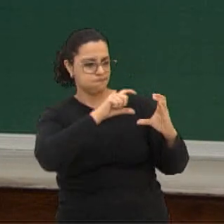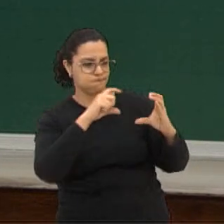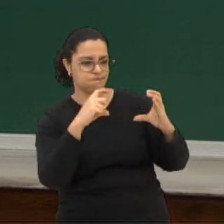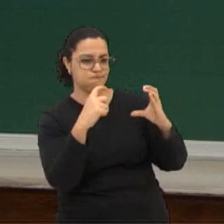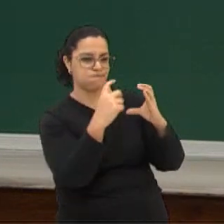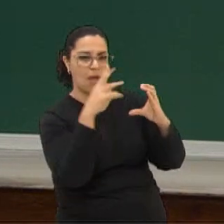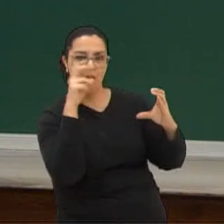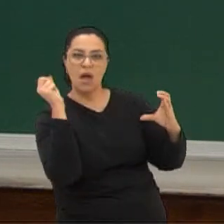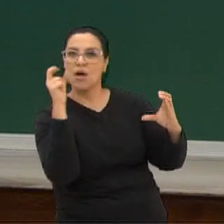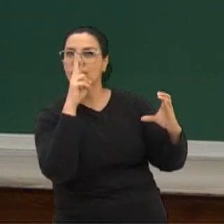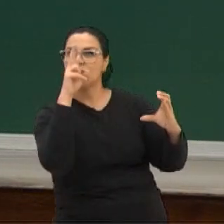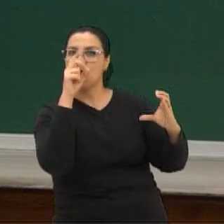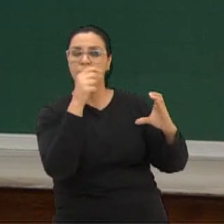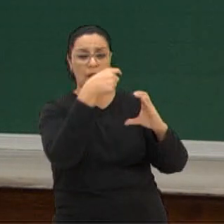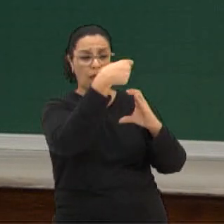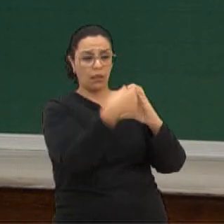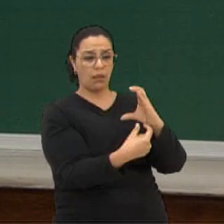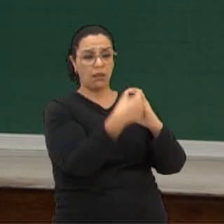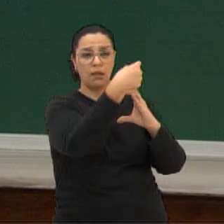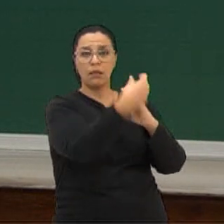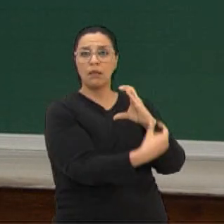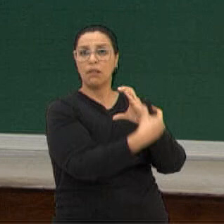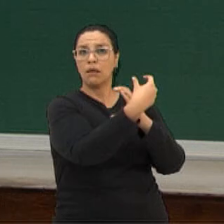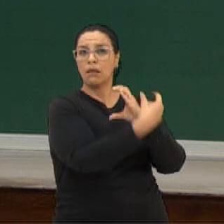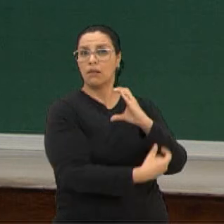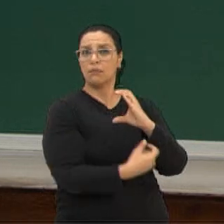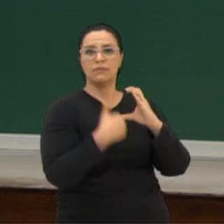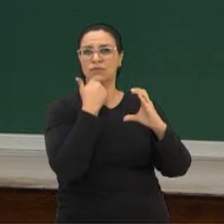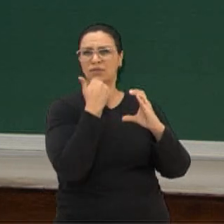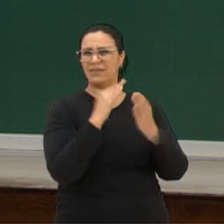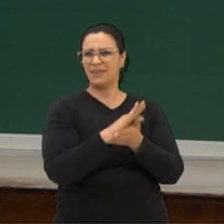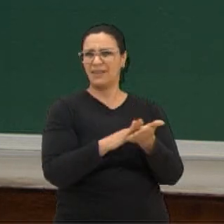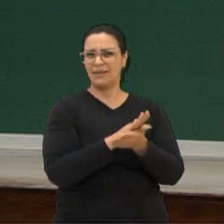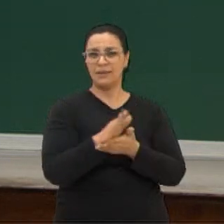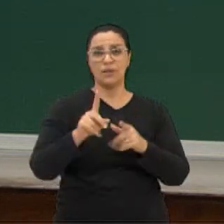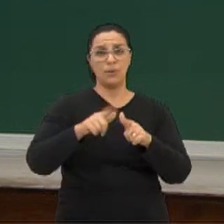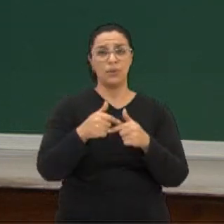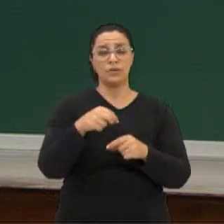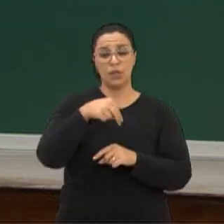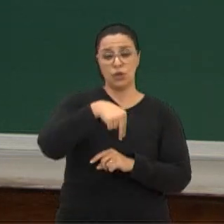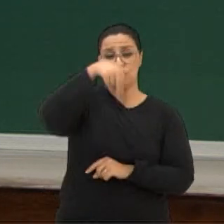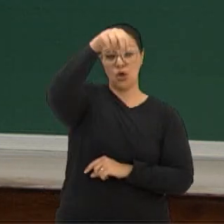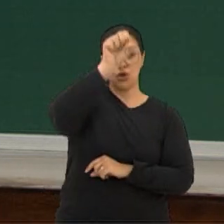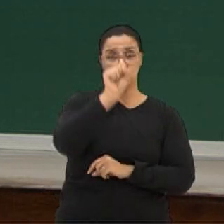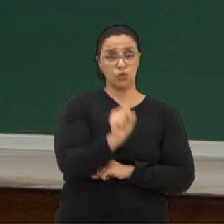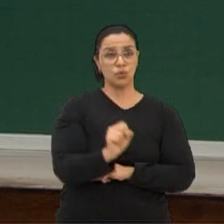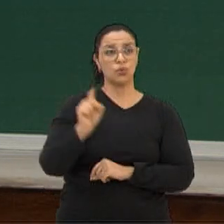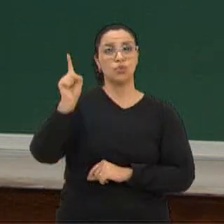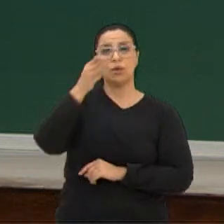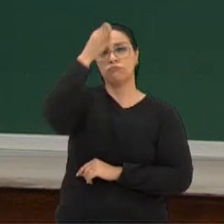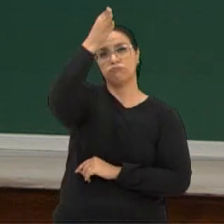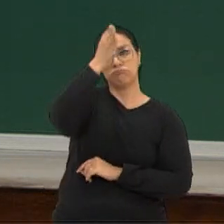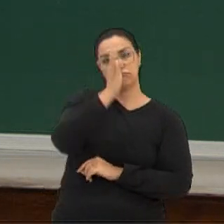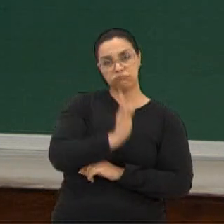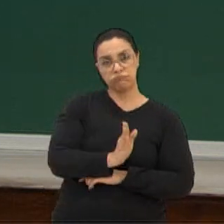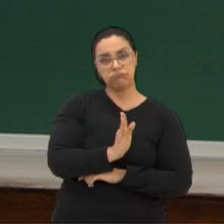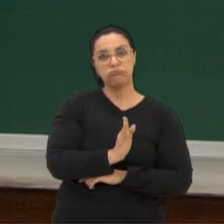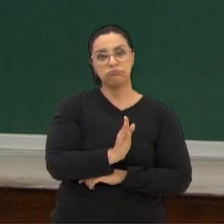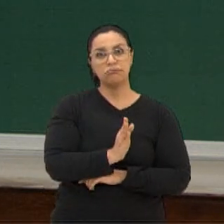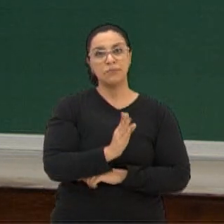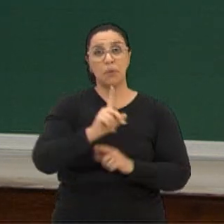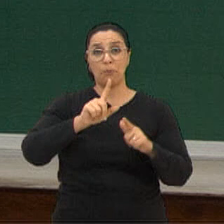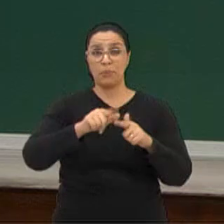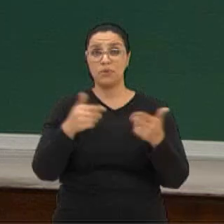tem nenhuma relação, haja vista que ele se estende do norte ao sul, neste sentido,